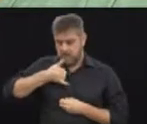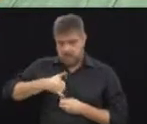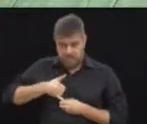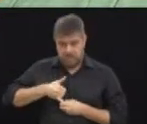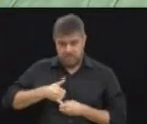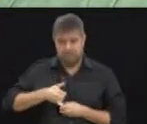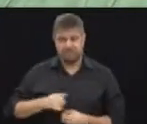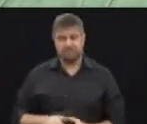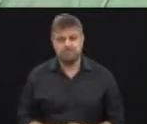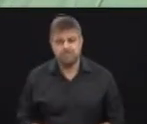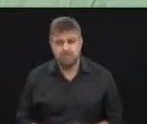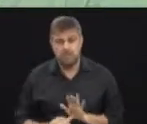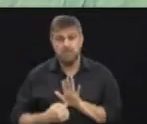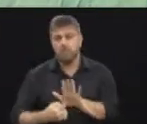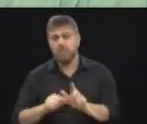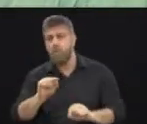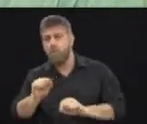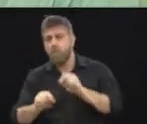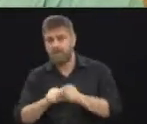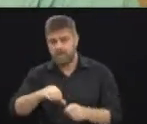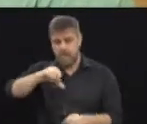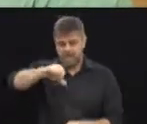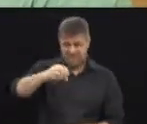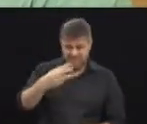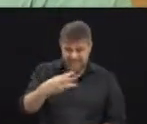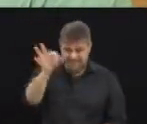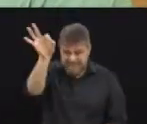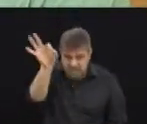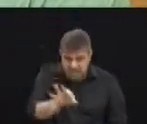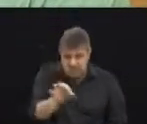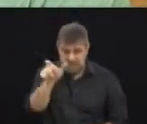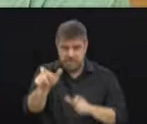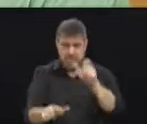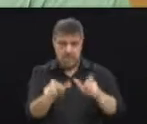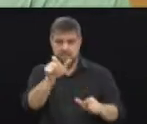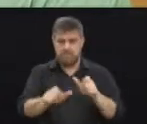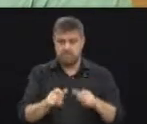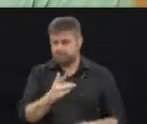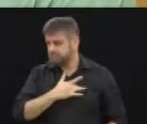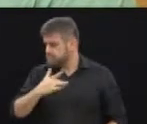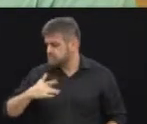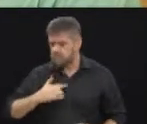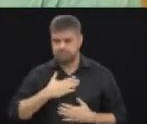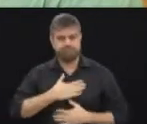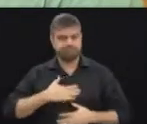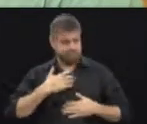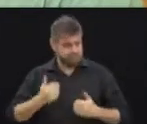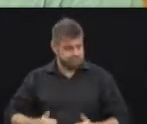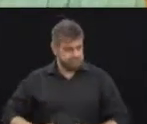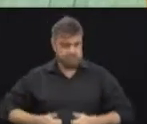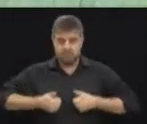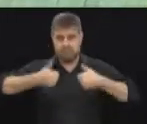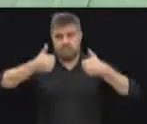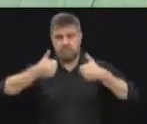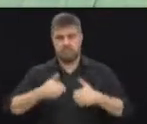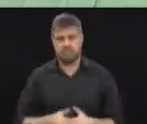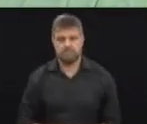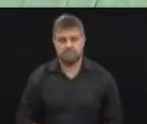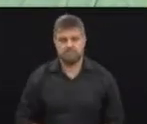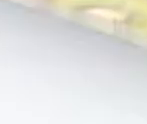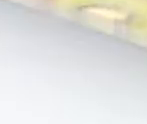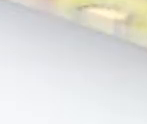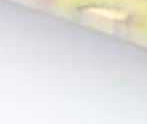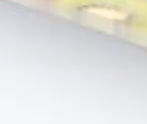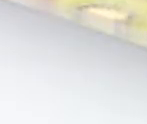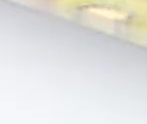com a radiofrequência, mostrando que 93% dos pacientes tiveram um resultado satisfatório, falaram que melhoraram